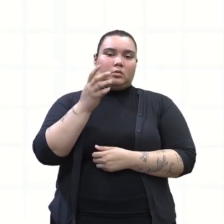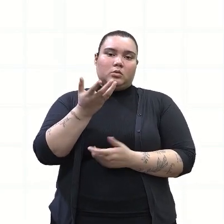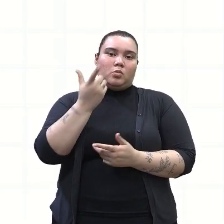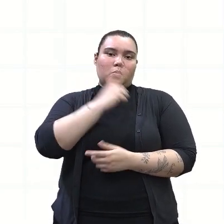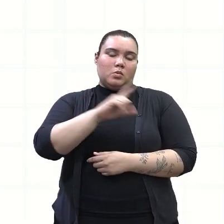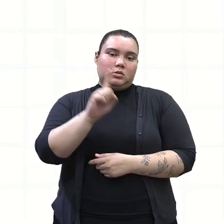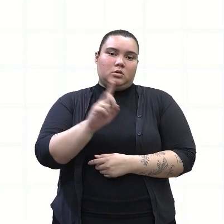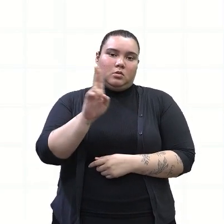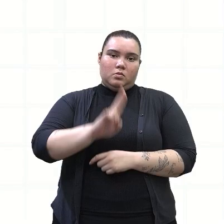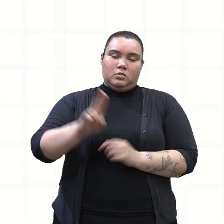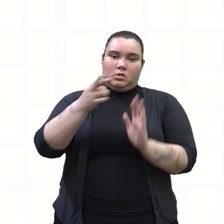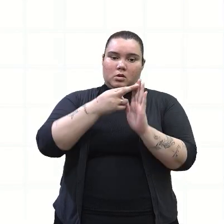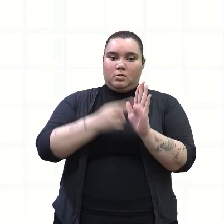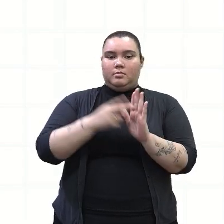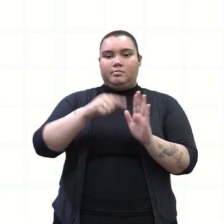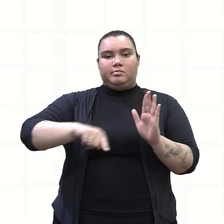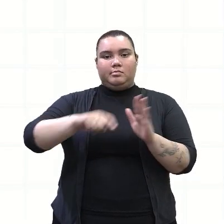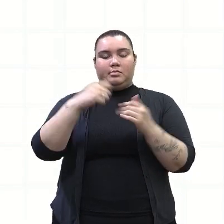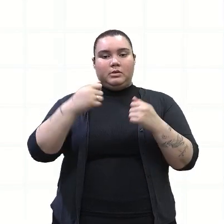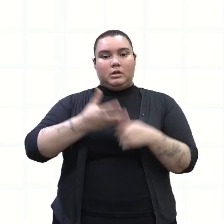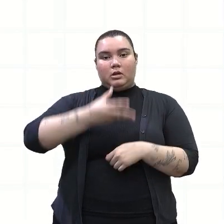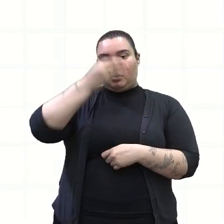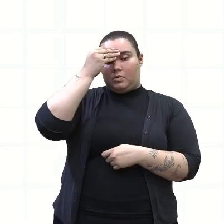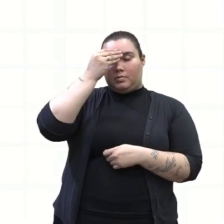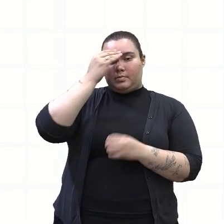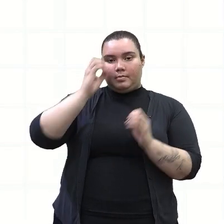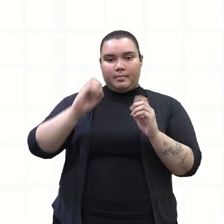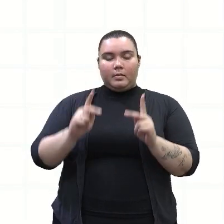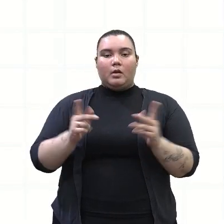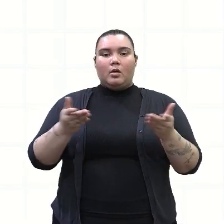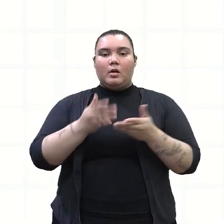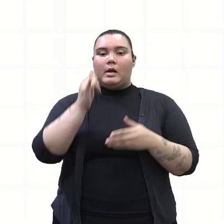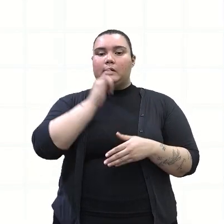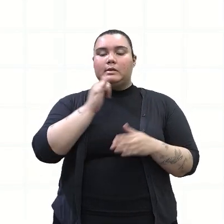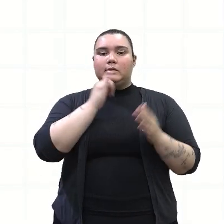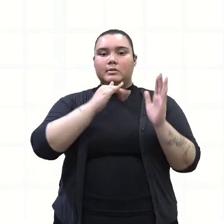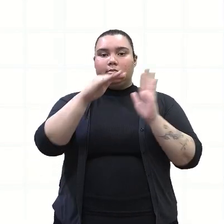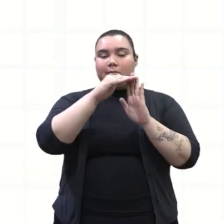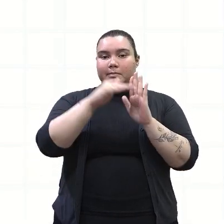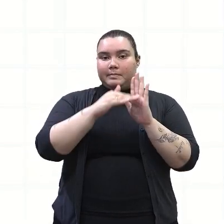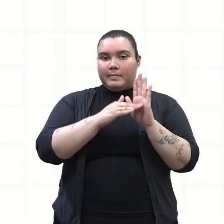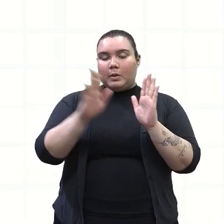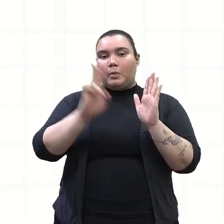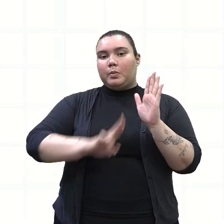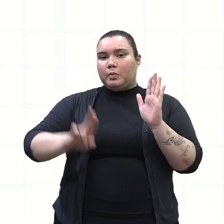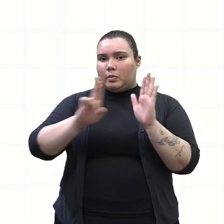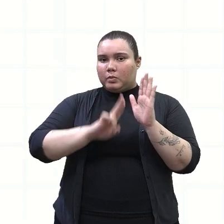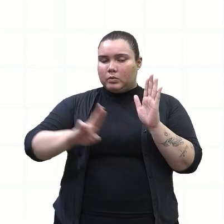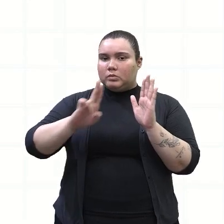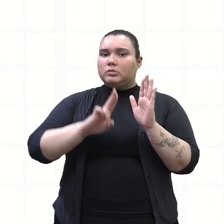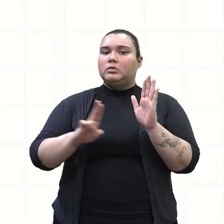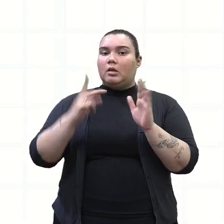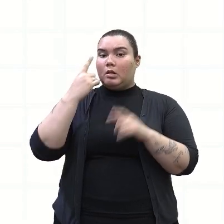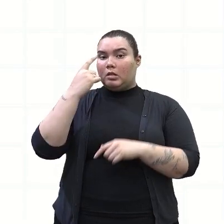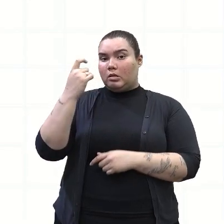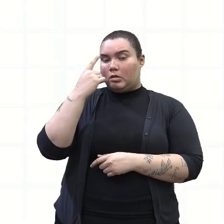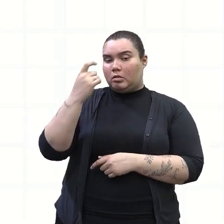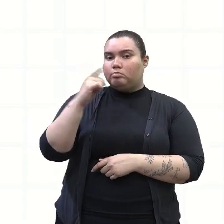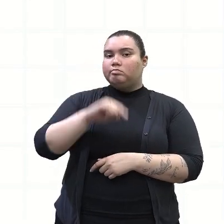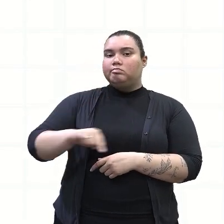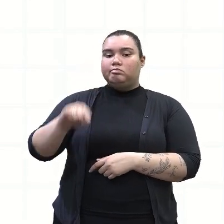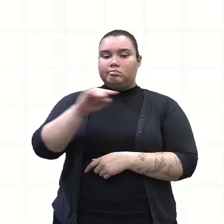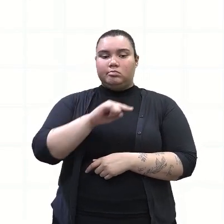então você tem que decorar mesmo. Nós vamos ver uns exemplos de palavras que a gente usa bastante, que é interessante que